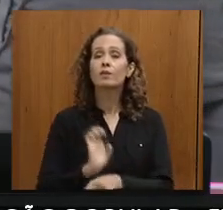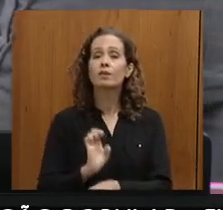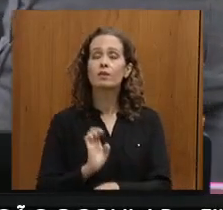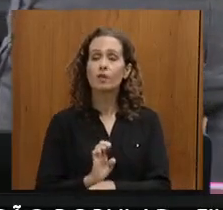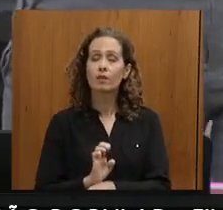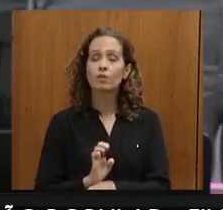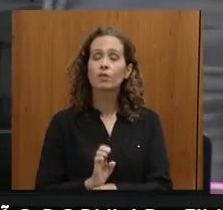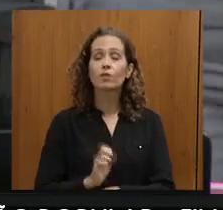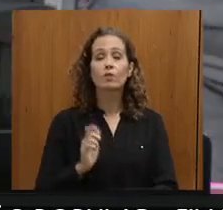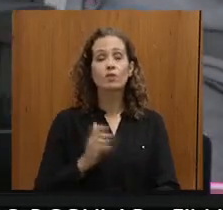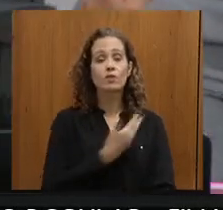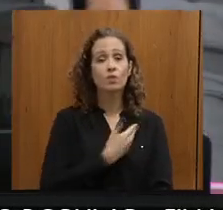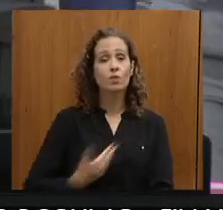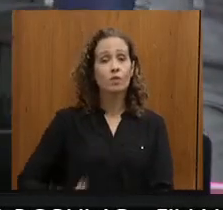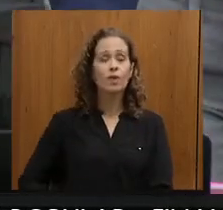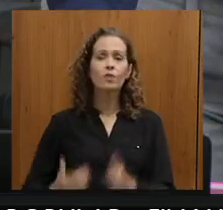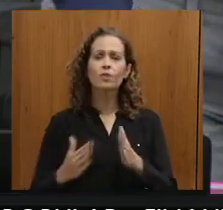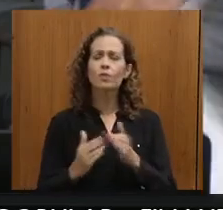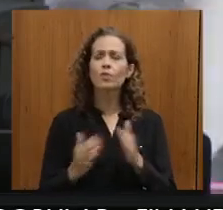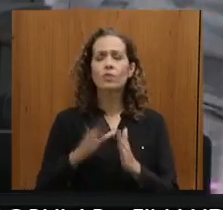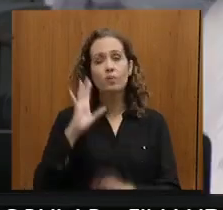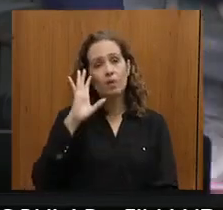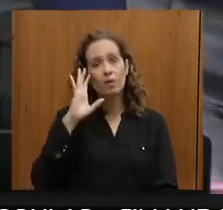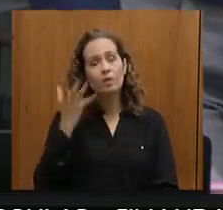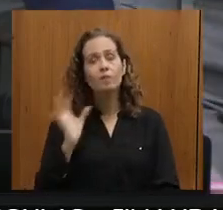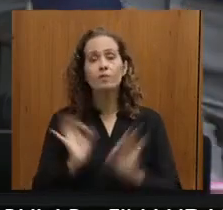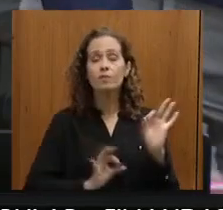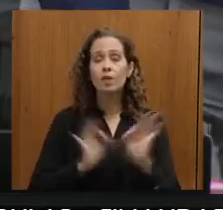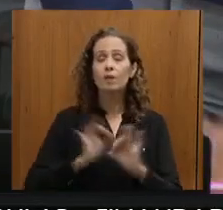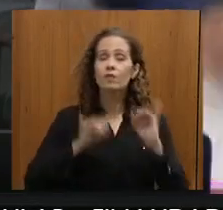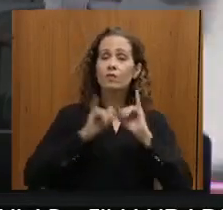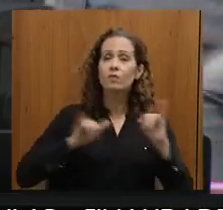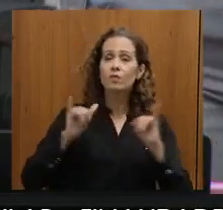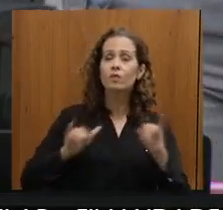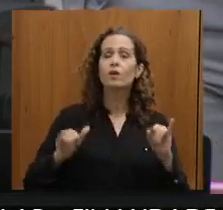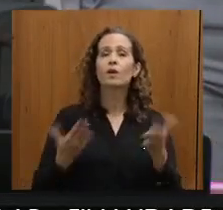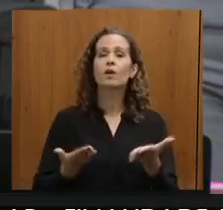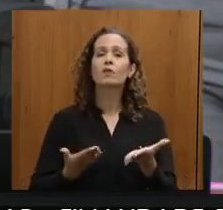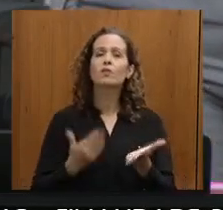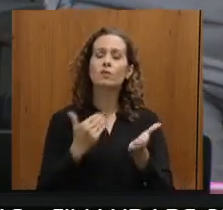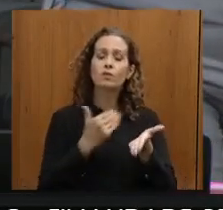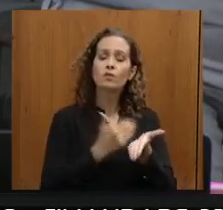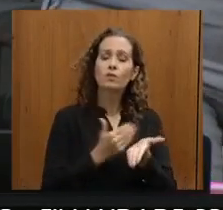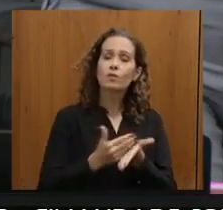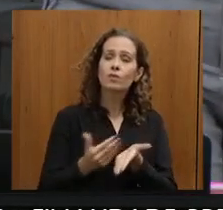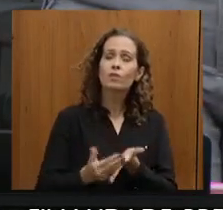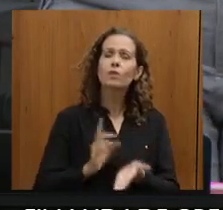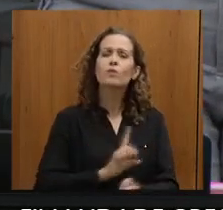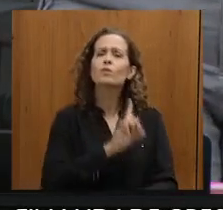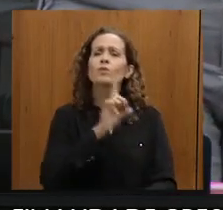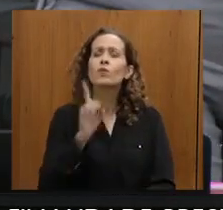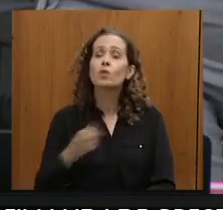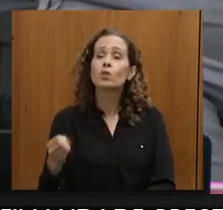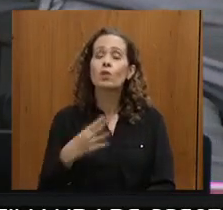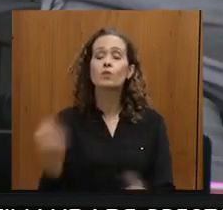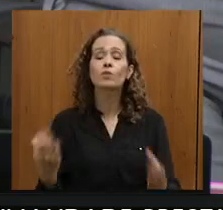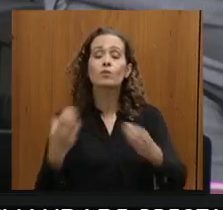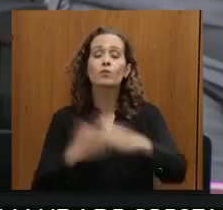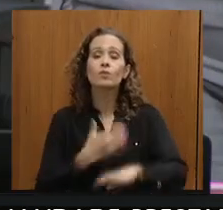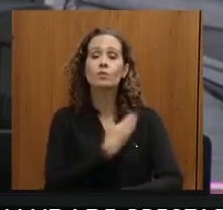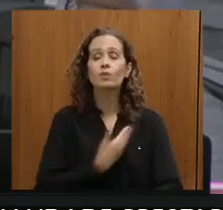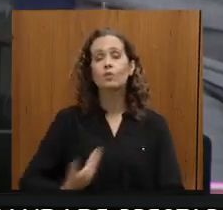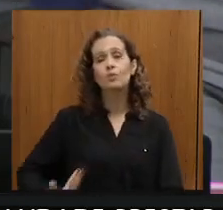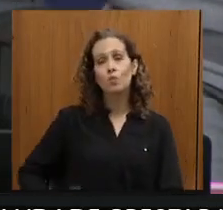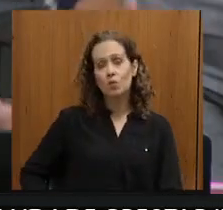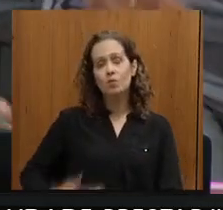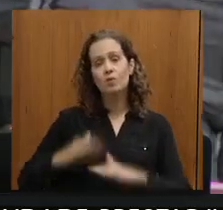Segove, pedido de providências para que seja elaborado e divulgado o cronograma para ampliação das nomeações e para novos concursos públicos para o grupo